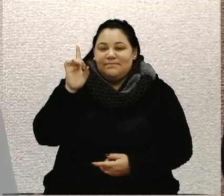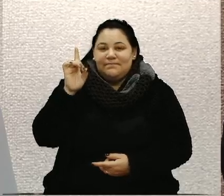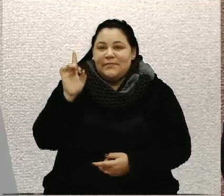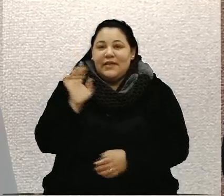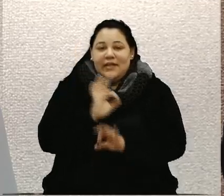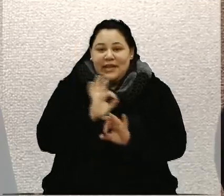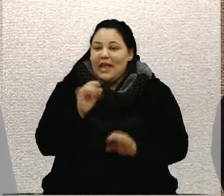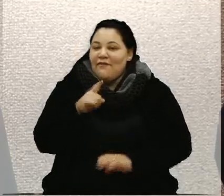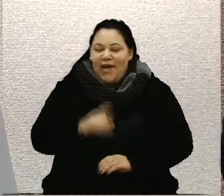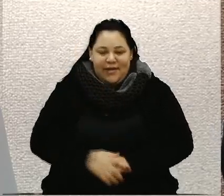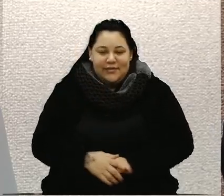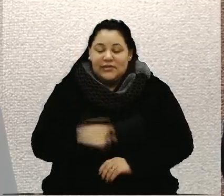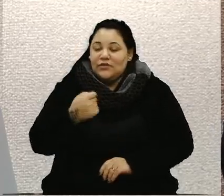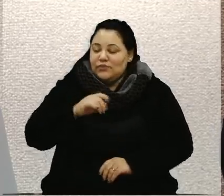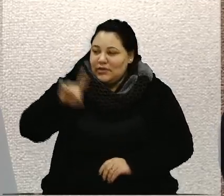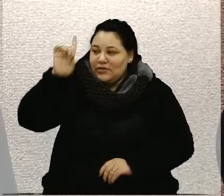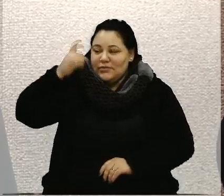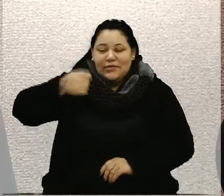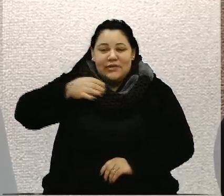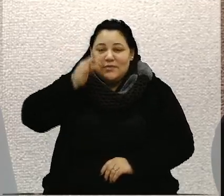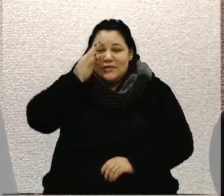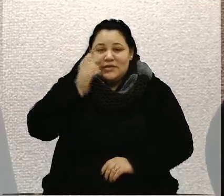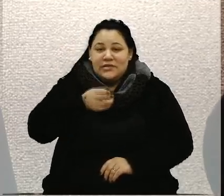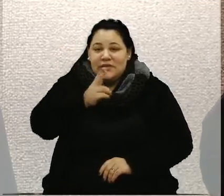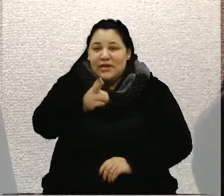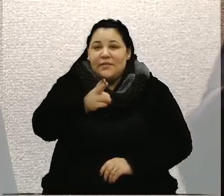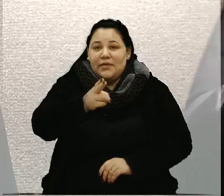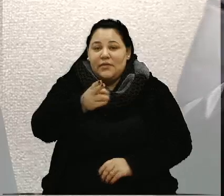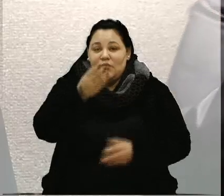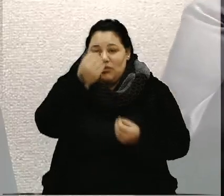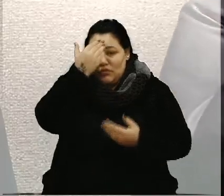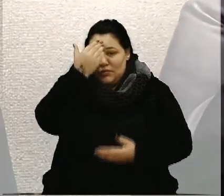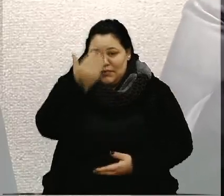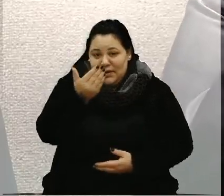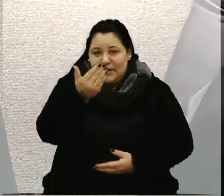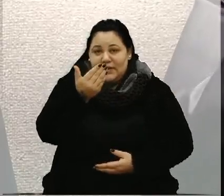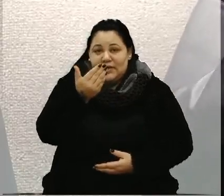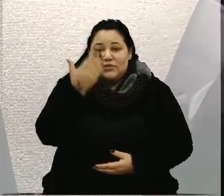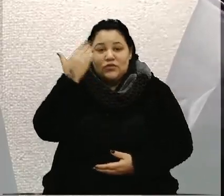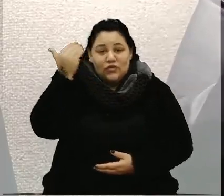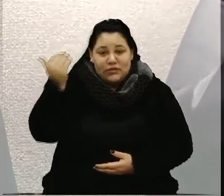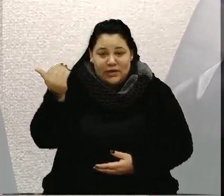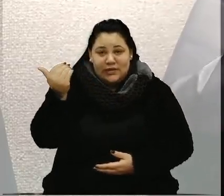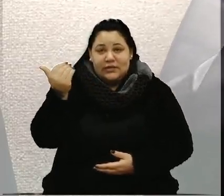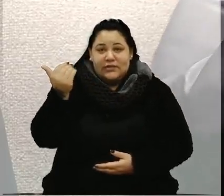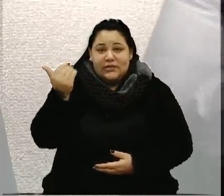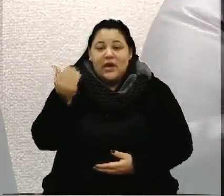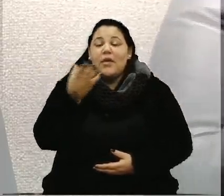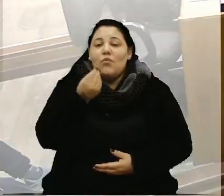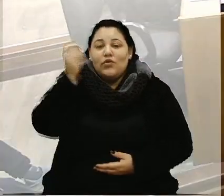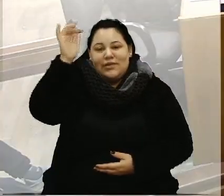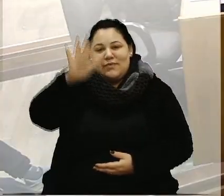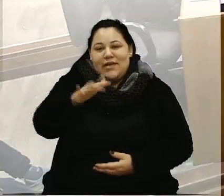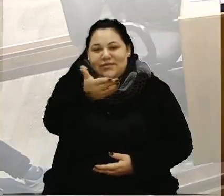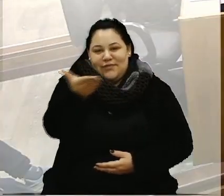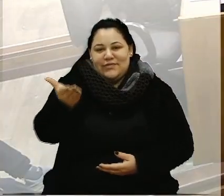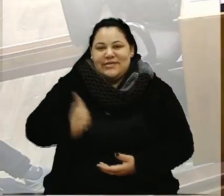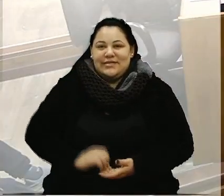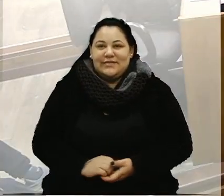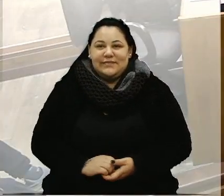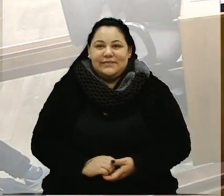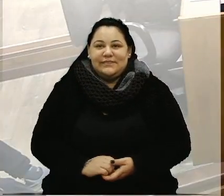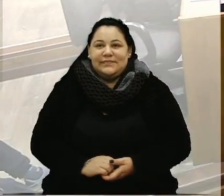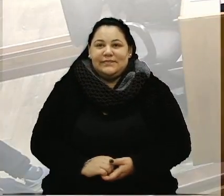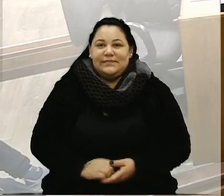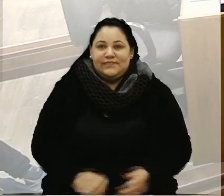nós precisamos estar sempre. Muito obrigada e sucesso e muitas bênçãos. A palavra,